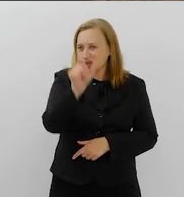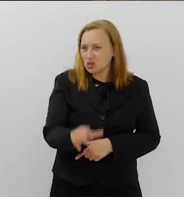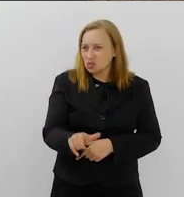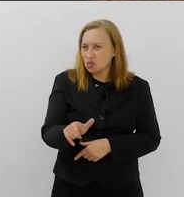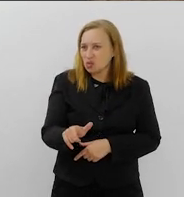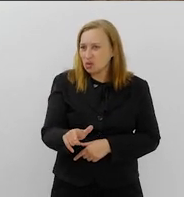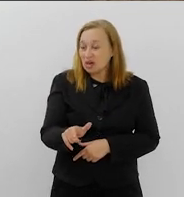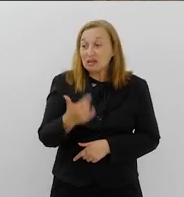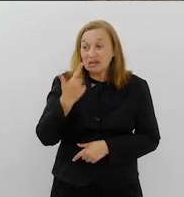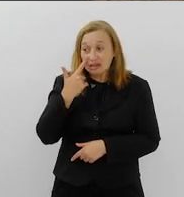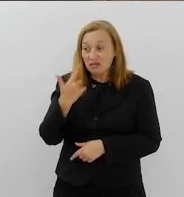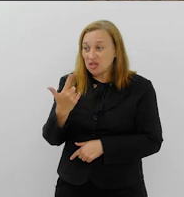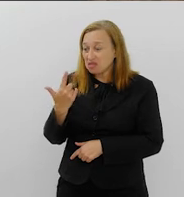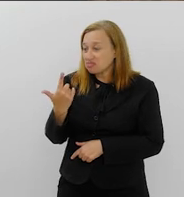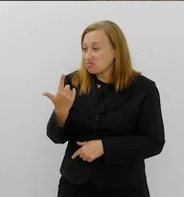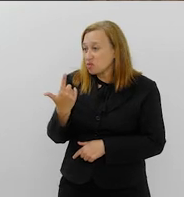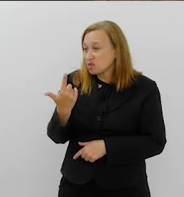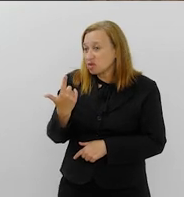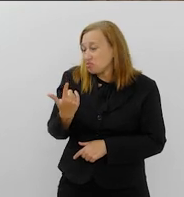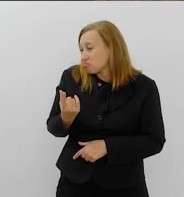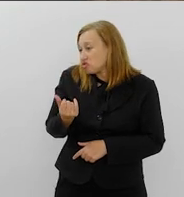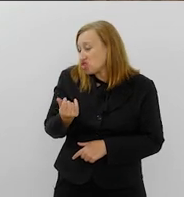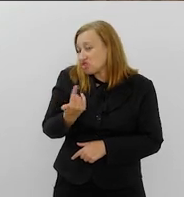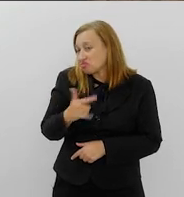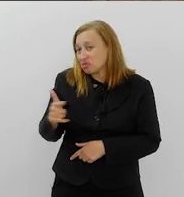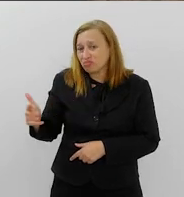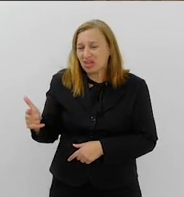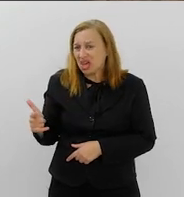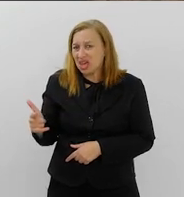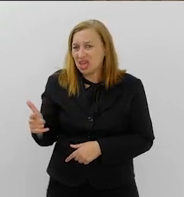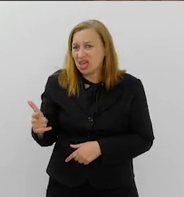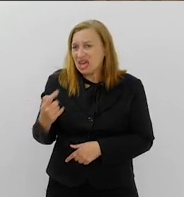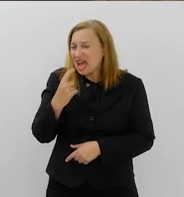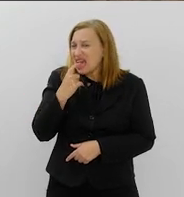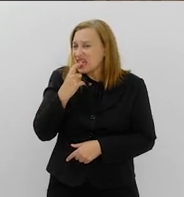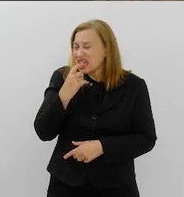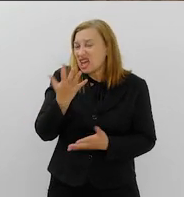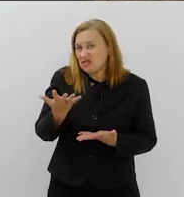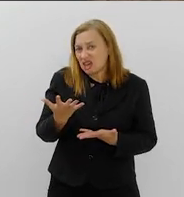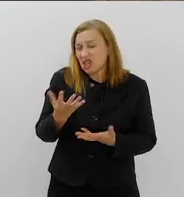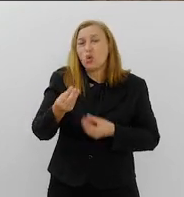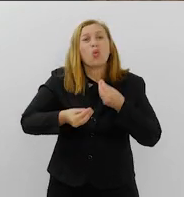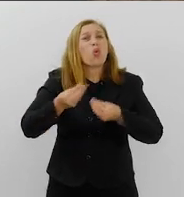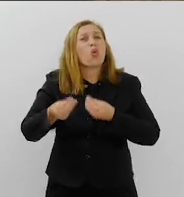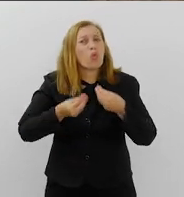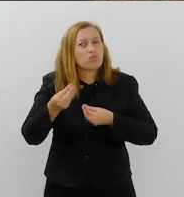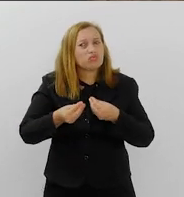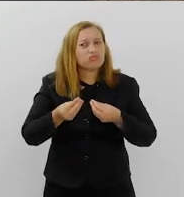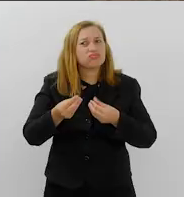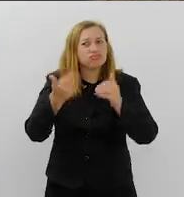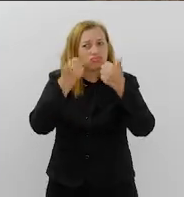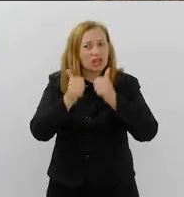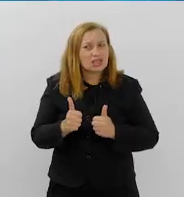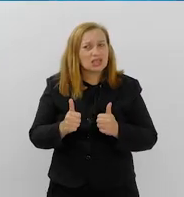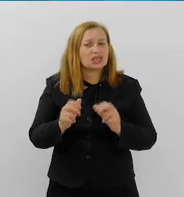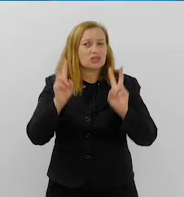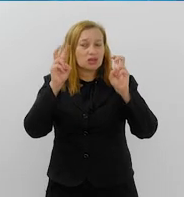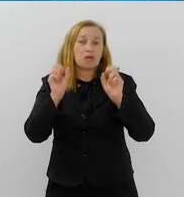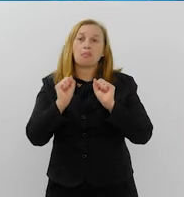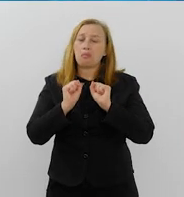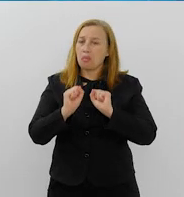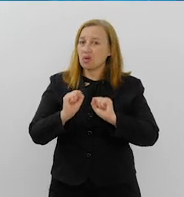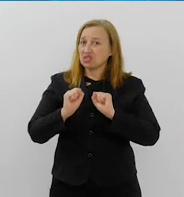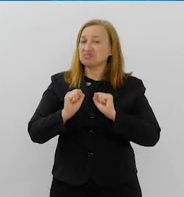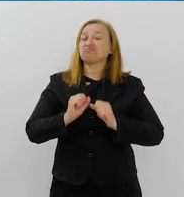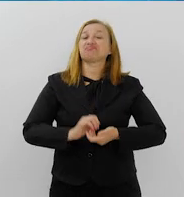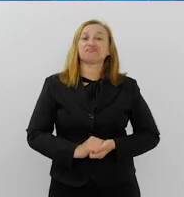condição, enfim, não tem a disponibilidade de viajar. Como é que a senhora analisa essa situação? Pode